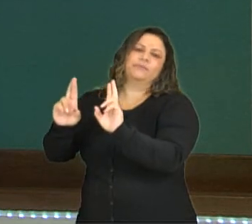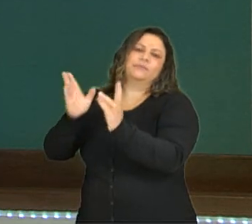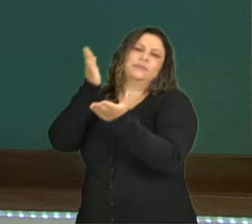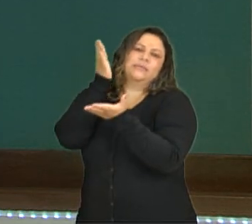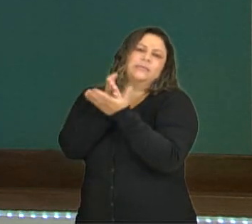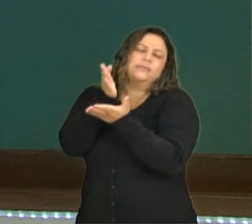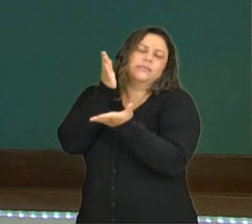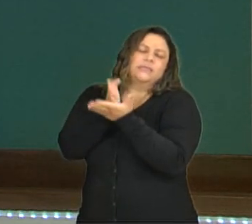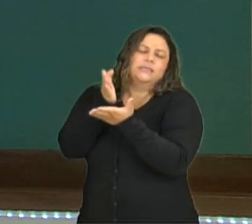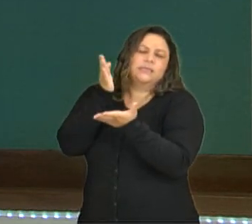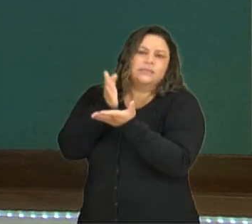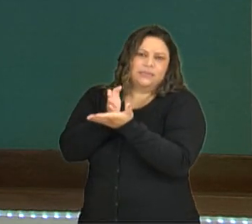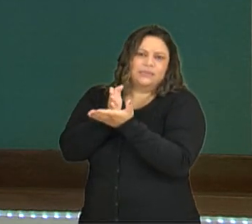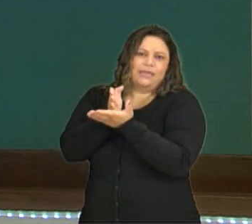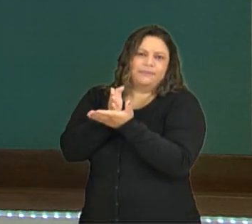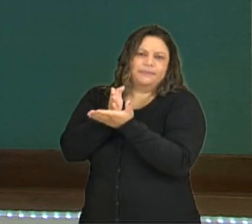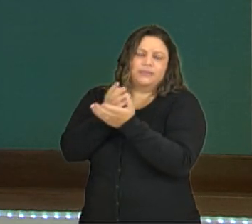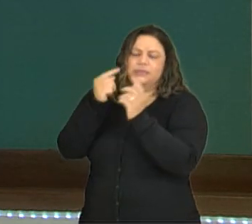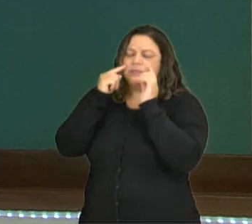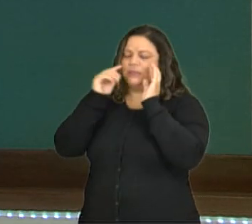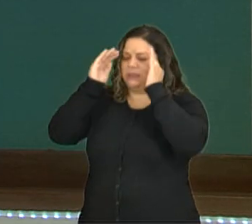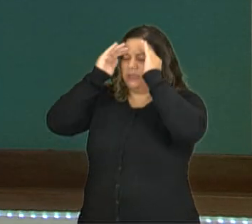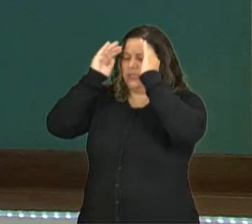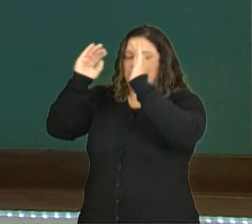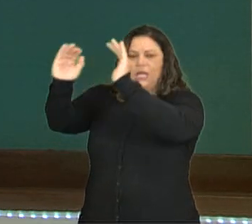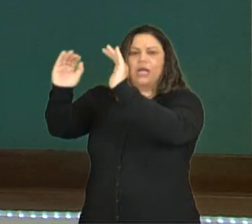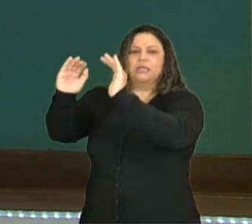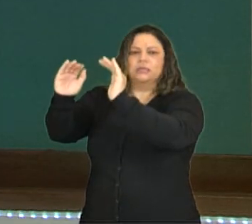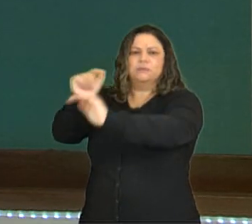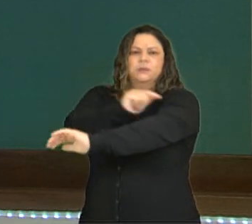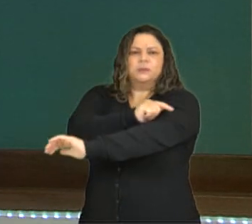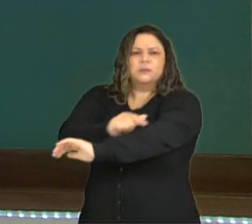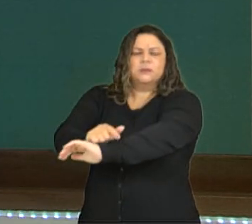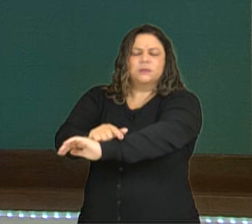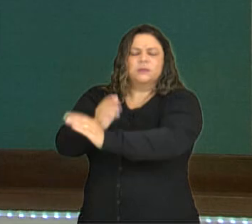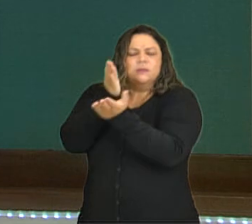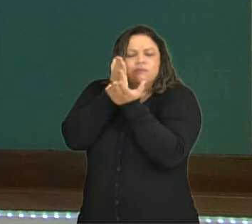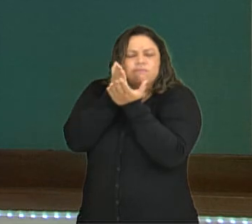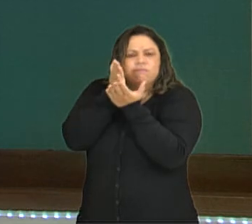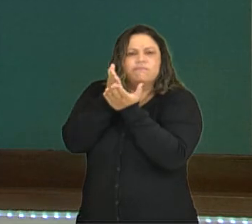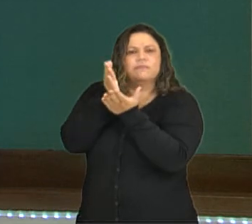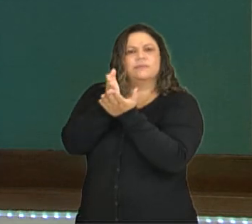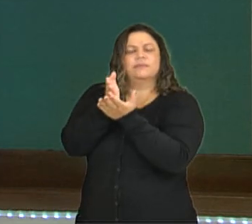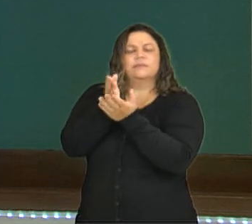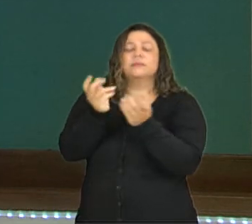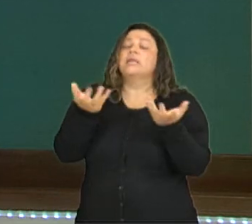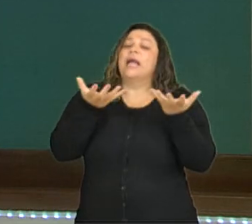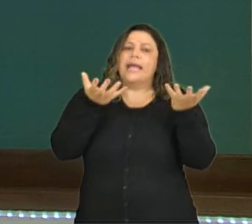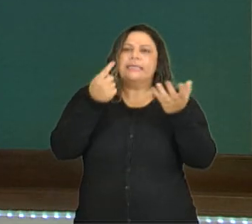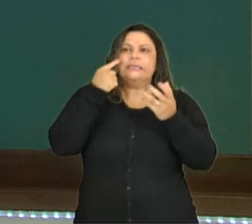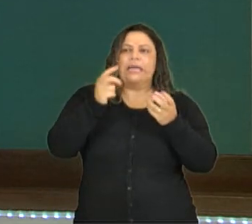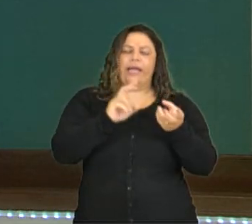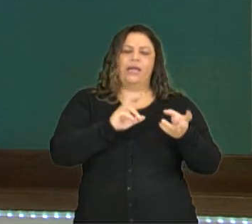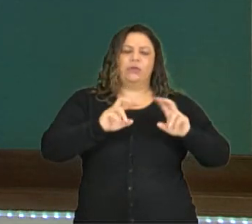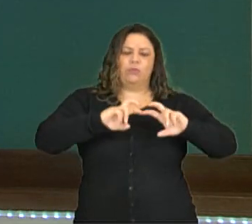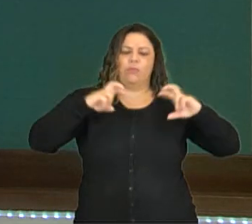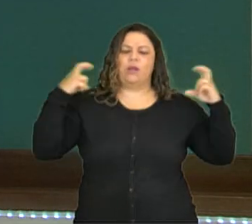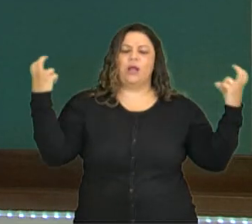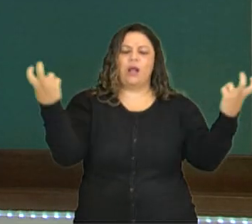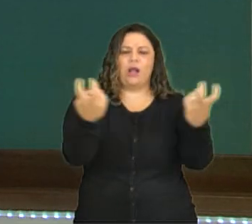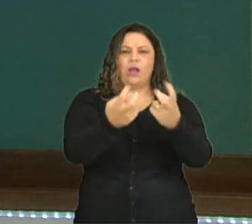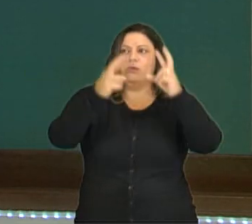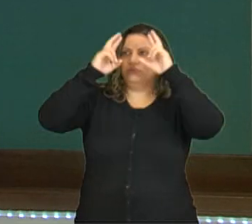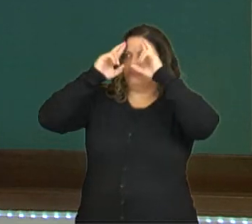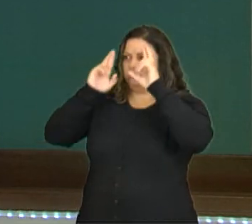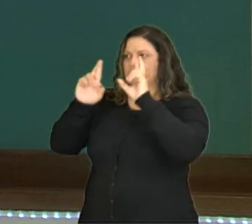durante os treinos. Isso é primordial para quem vai participar da capoeira. Quero participar de uma roda de capoeira. respeito